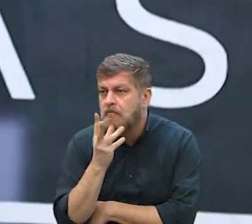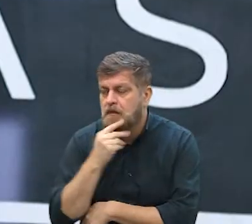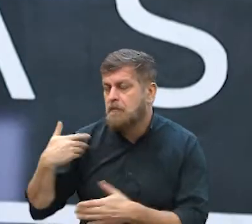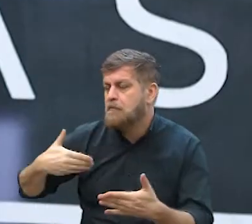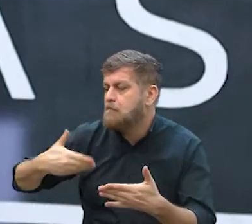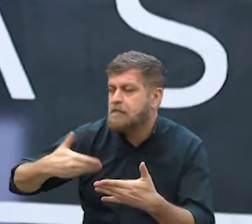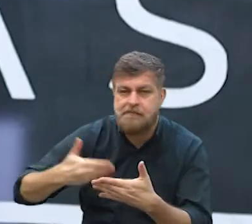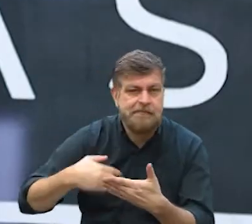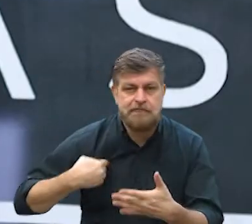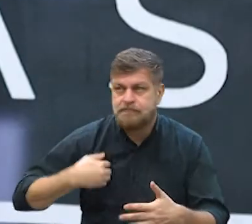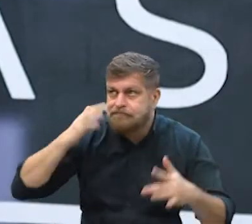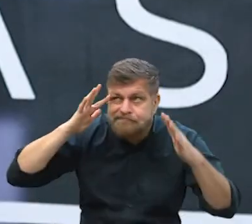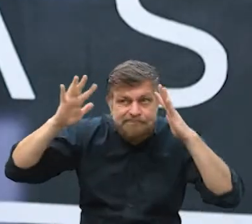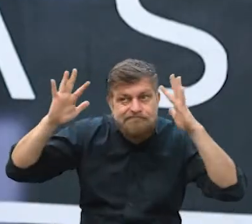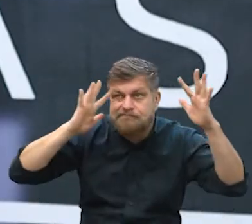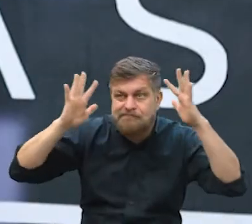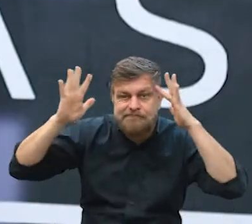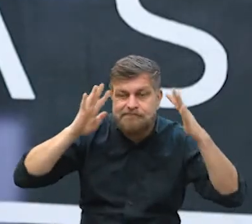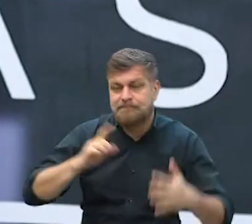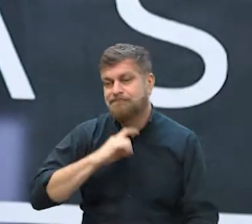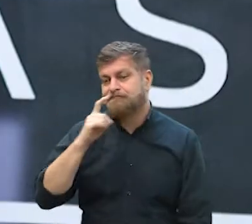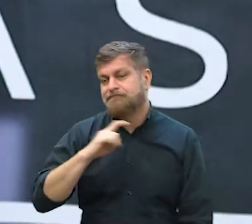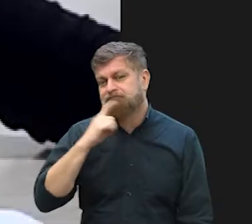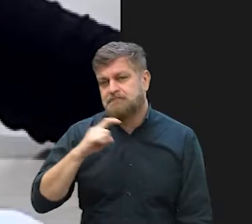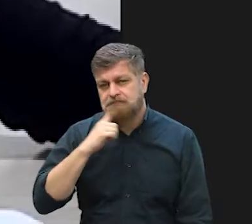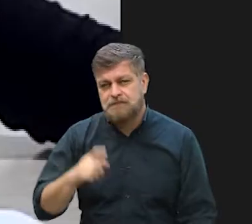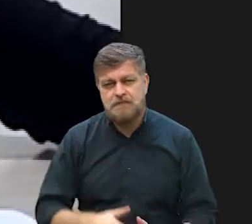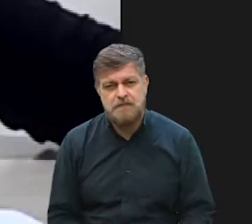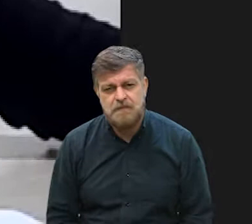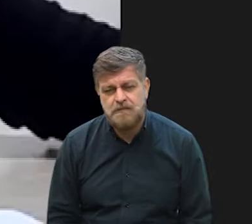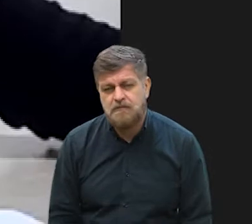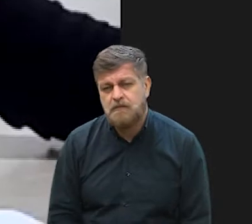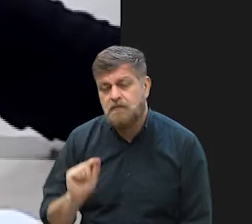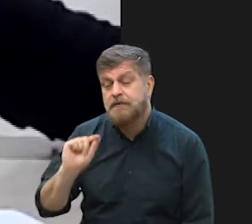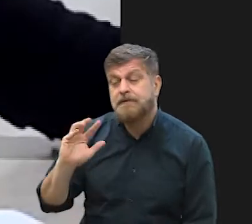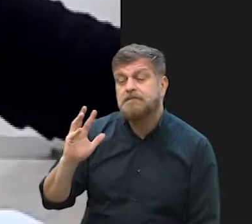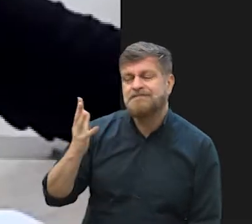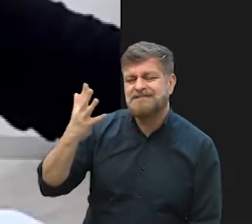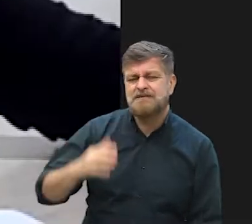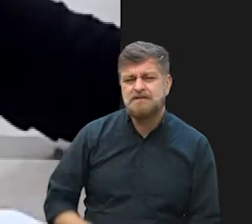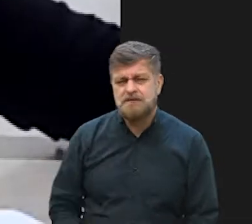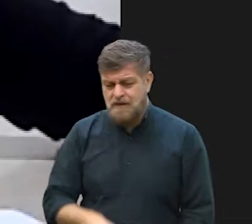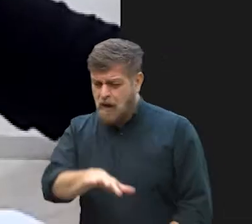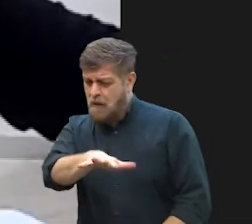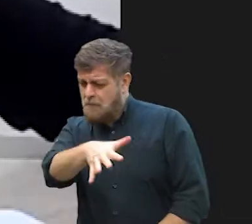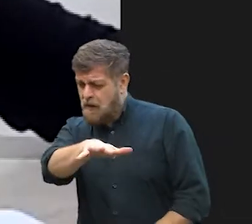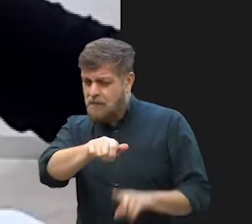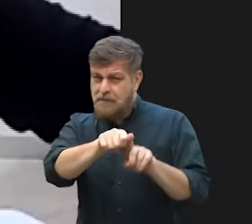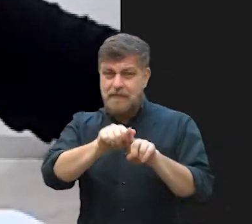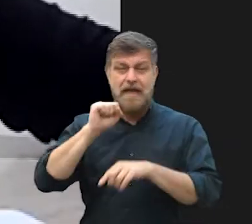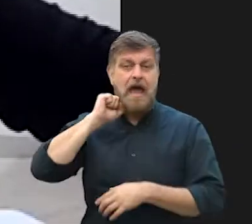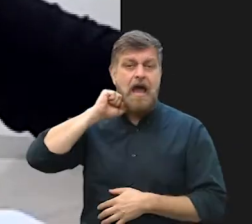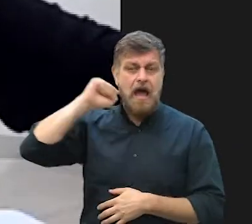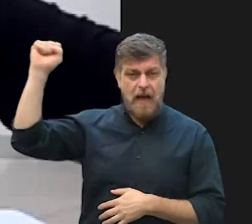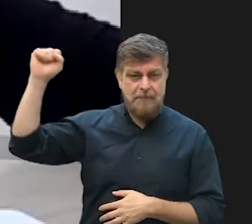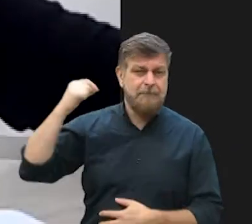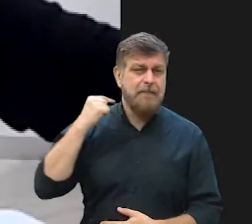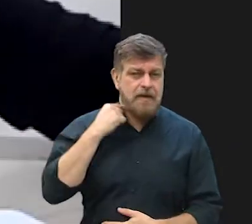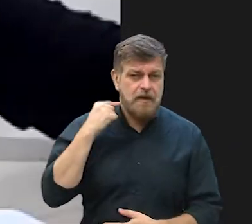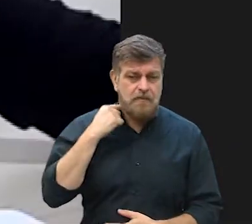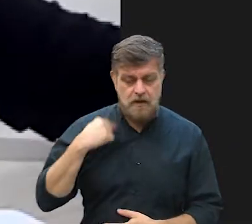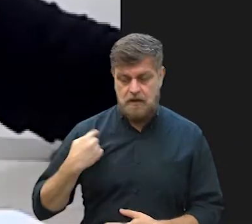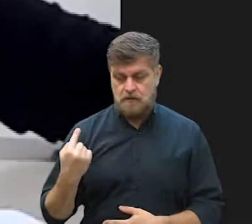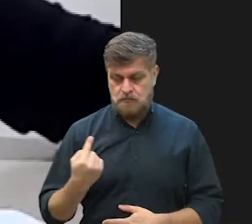ninguém imaginou que essa pandemia duraria tanto tempo. Então, lá por volta de abril, maio de 2020,